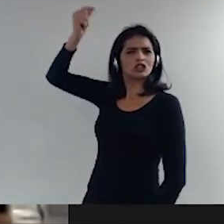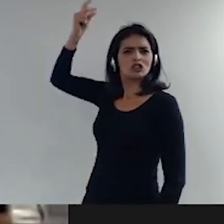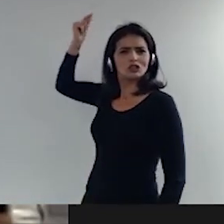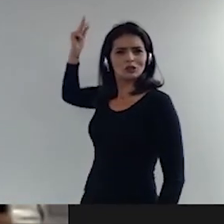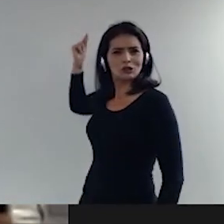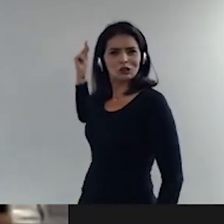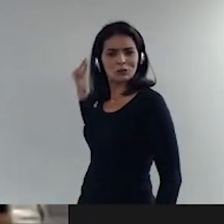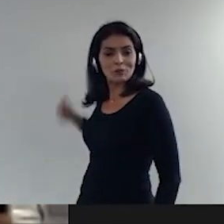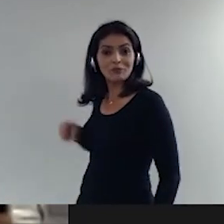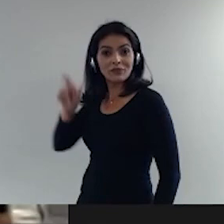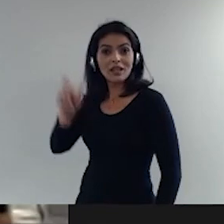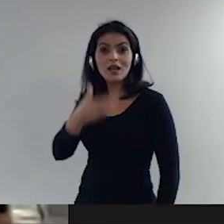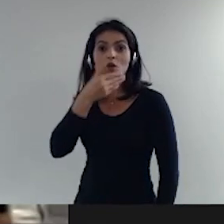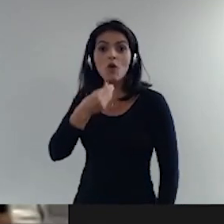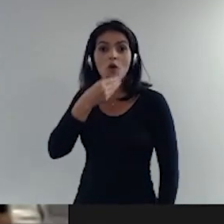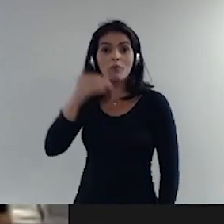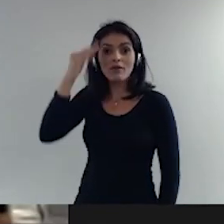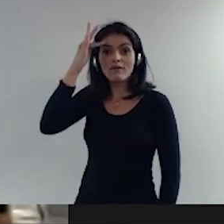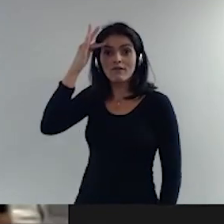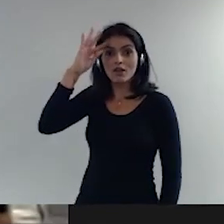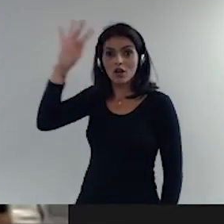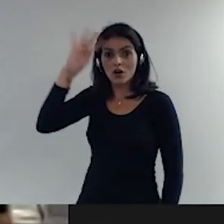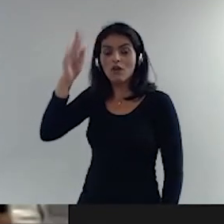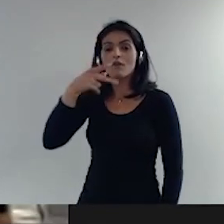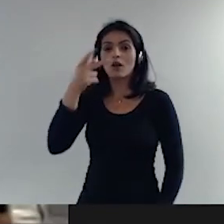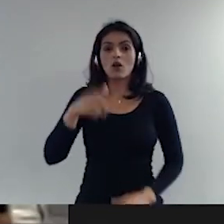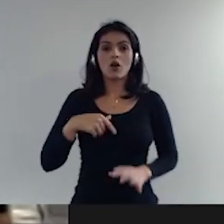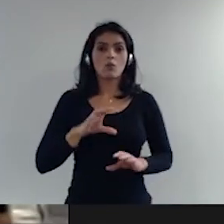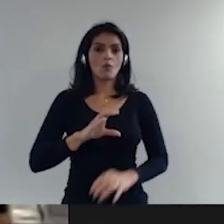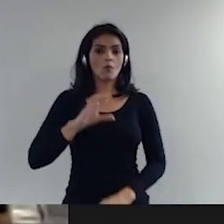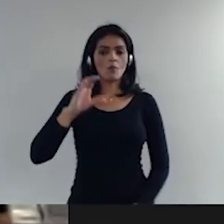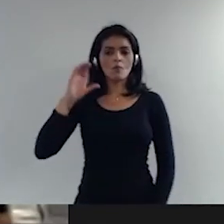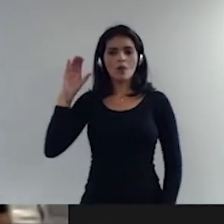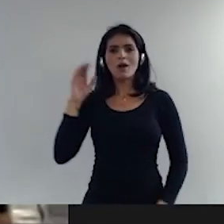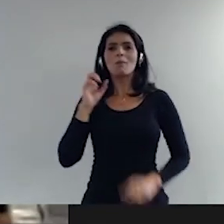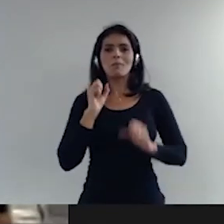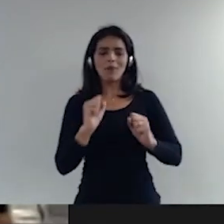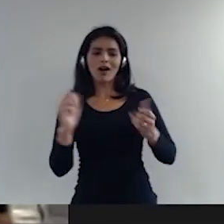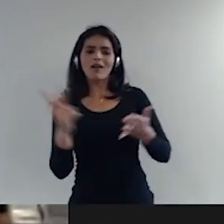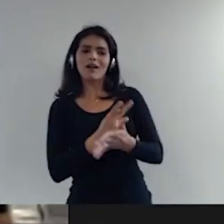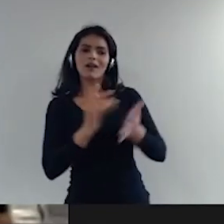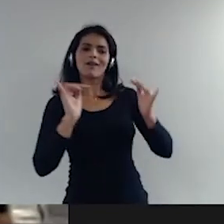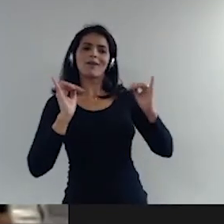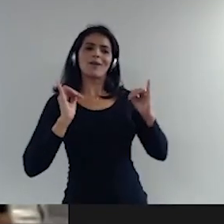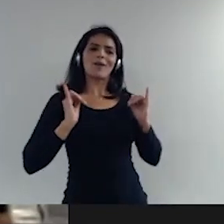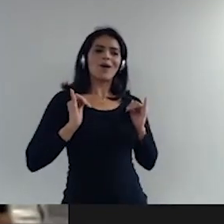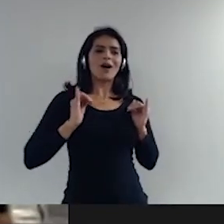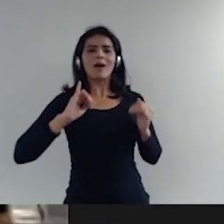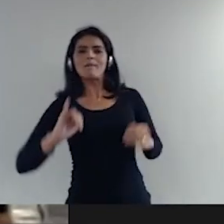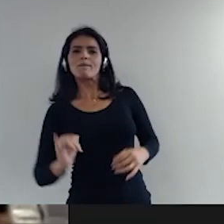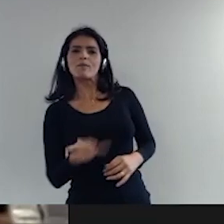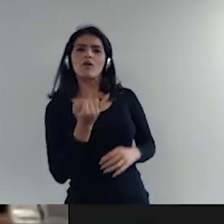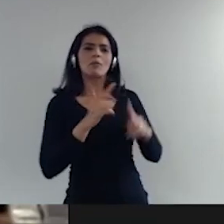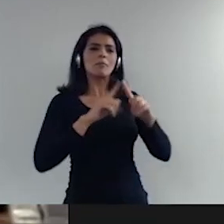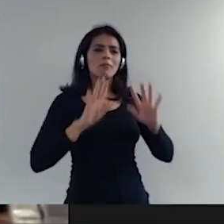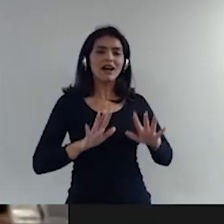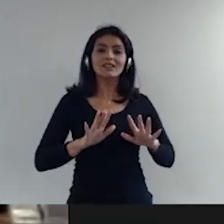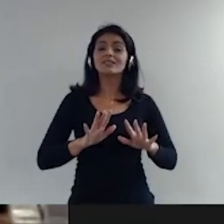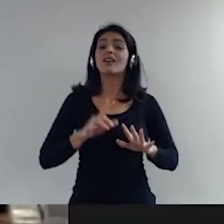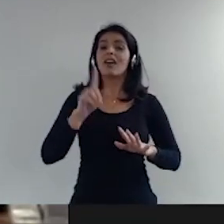70, que ele dizia que a omissão pode ser cômoda, mas geralmente é